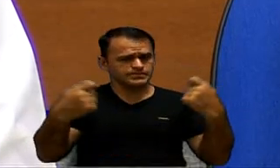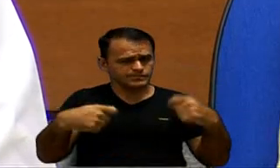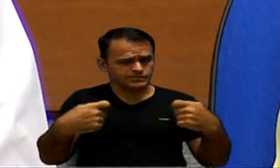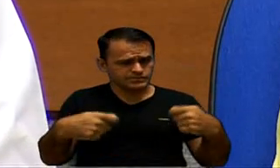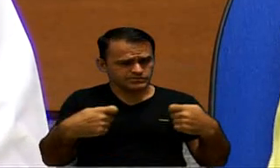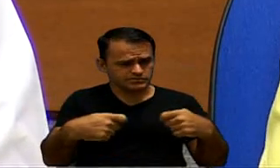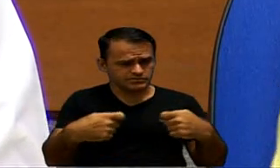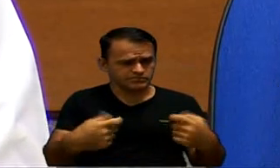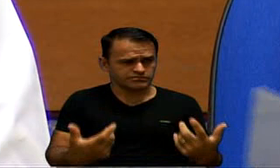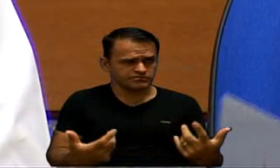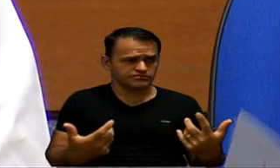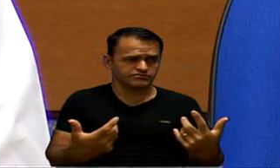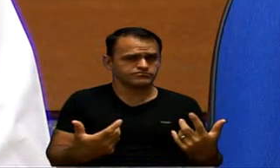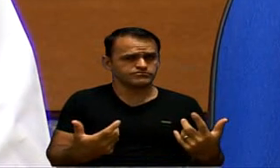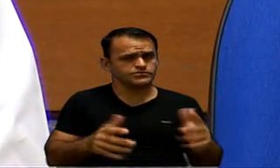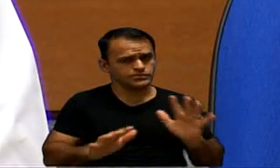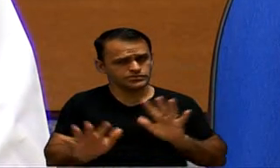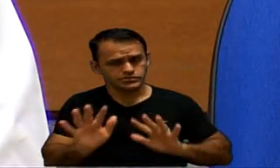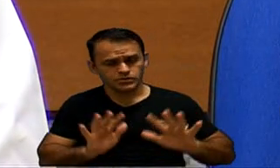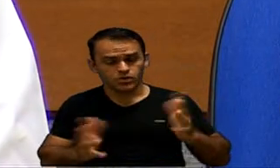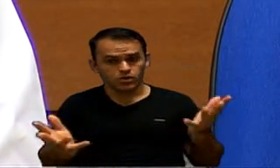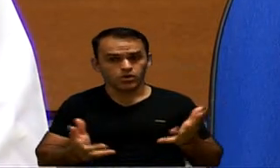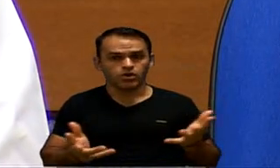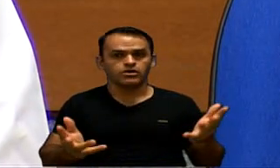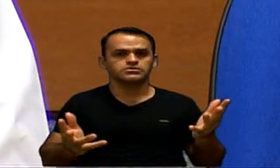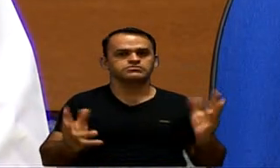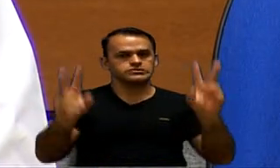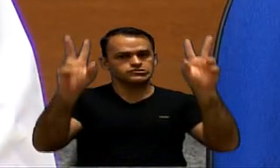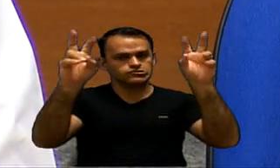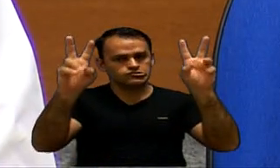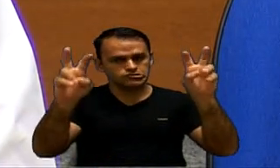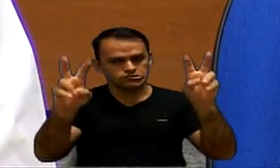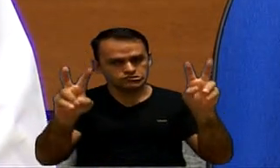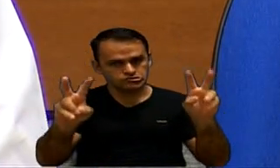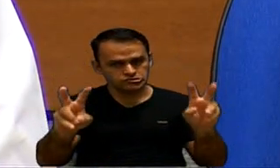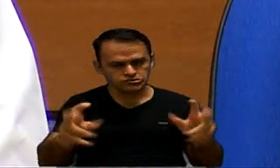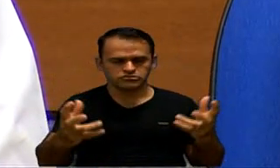né? E daí nós trazemos essa discussão hoje, né, que